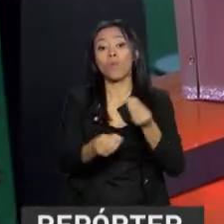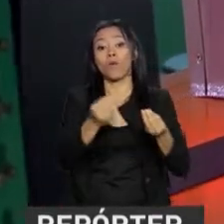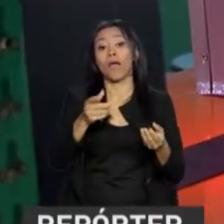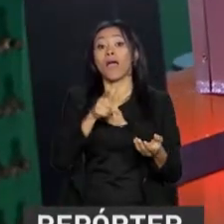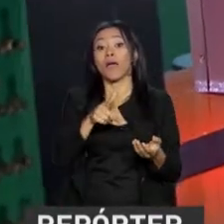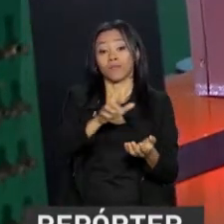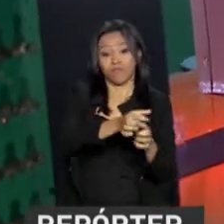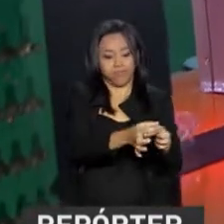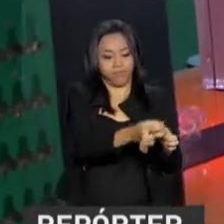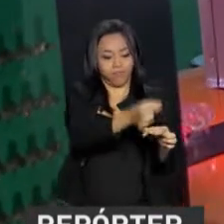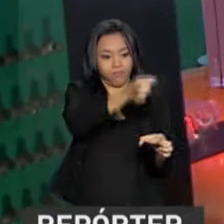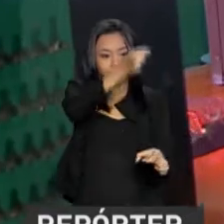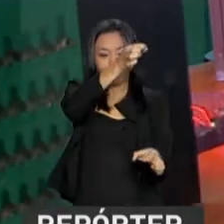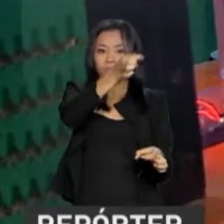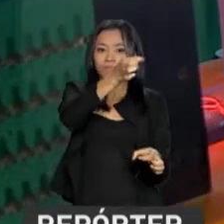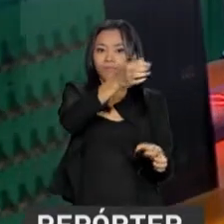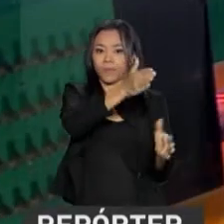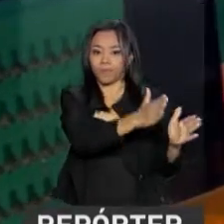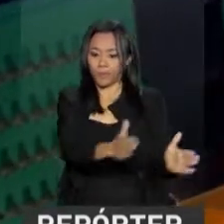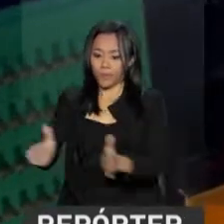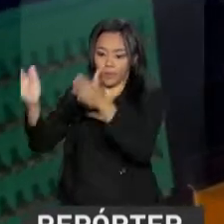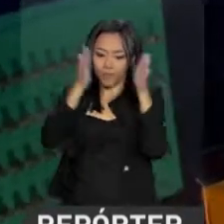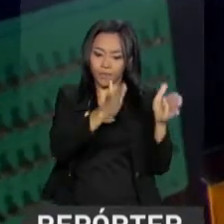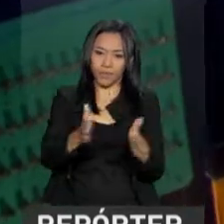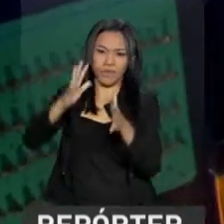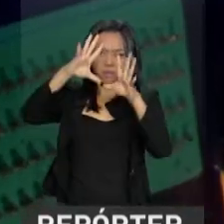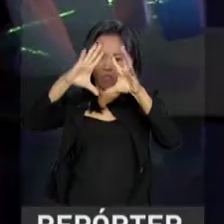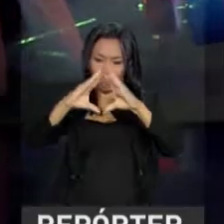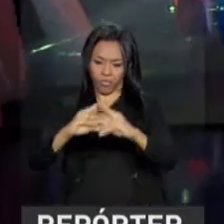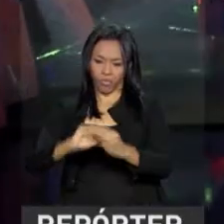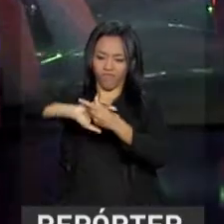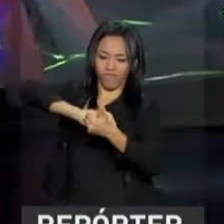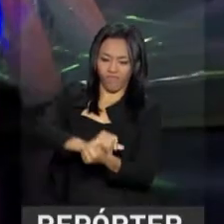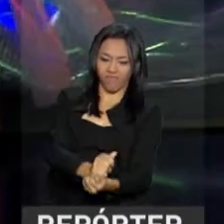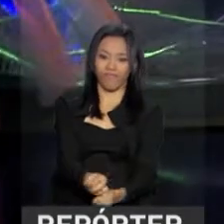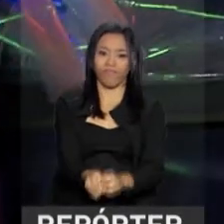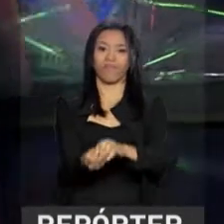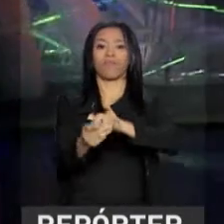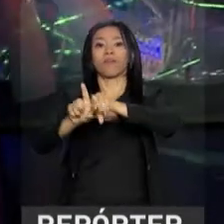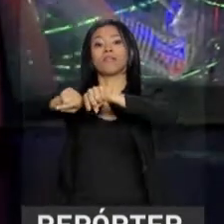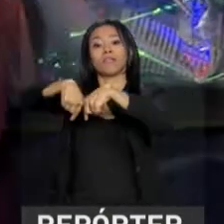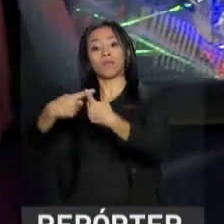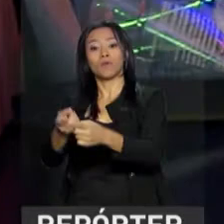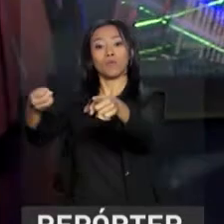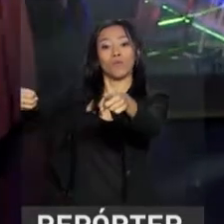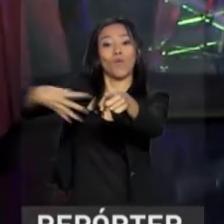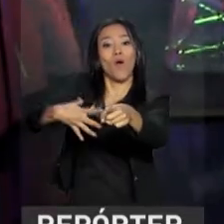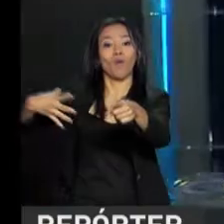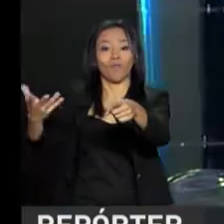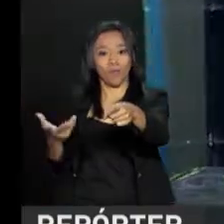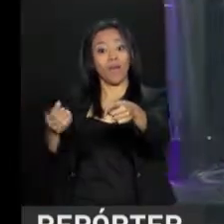garrafas pet o visitante acompanha desde a trituração do plástico passando pela fabricação de uma nova embalagem